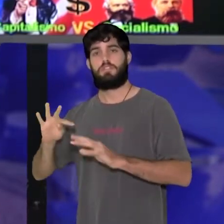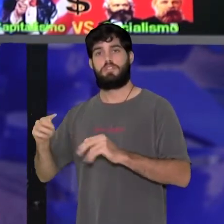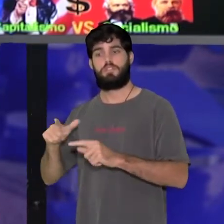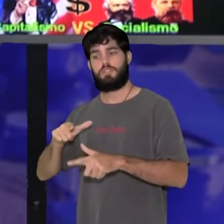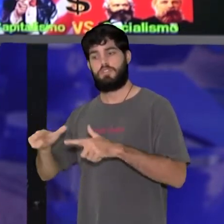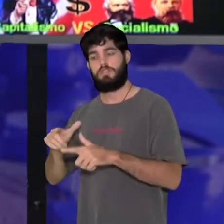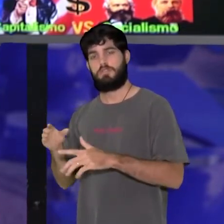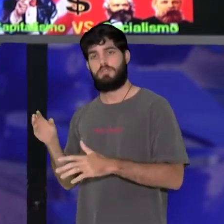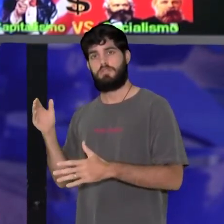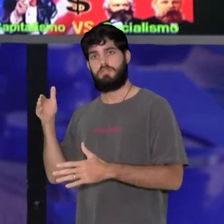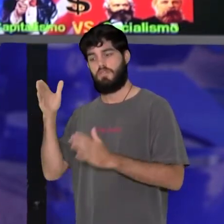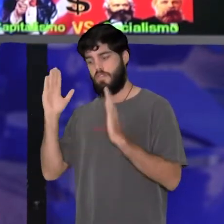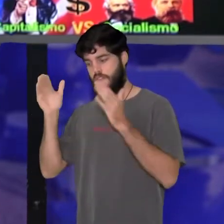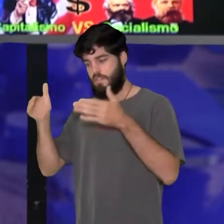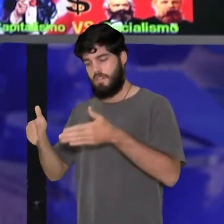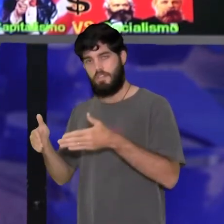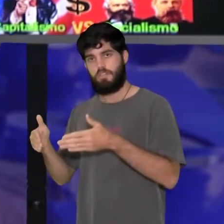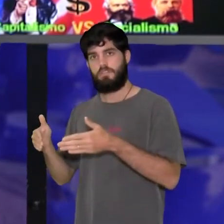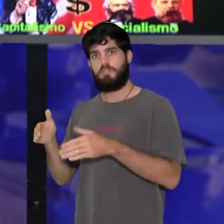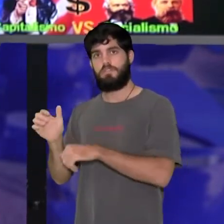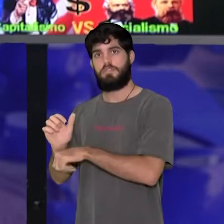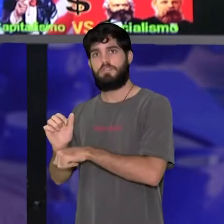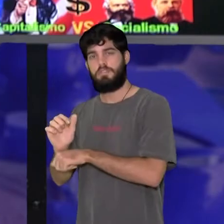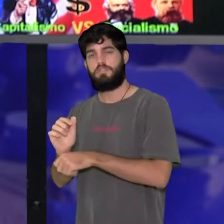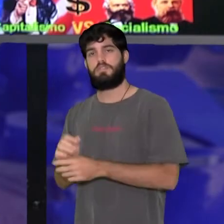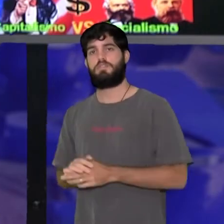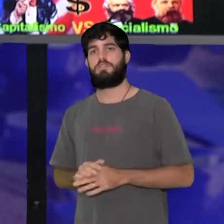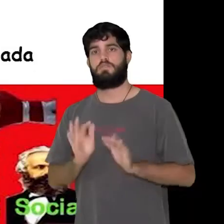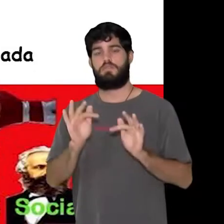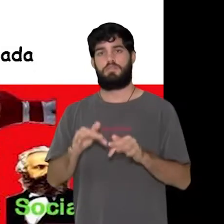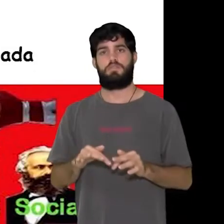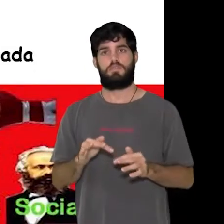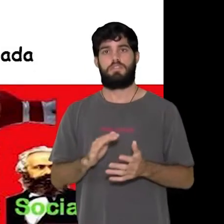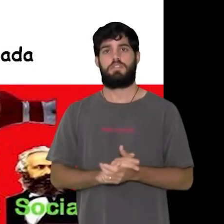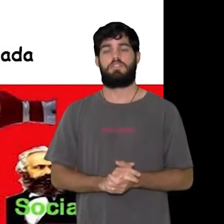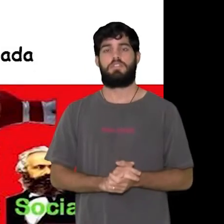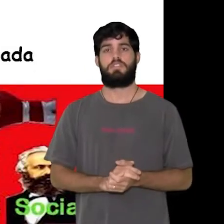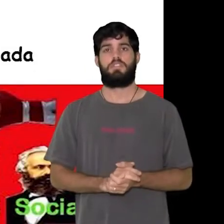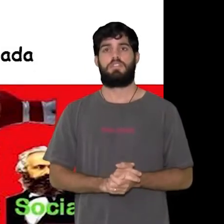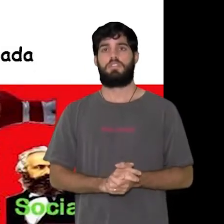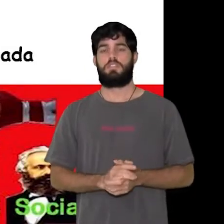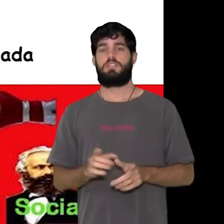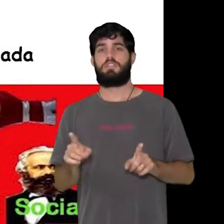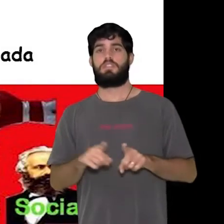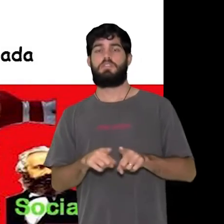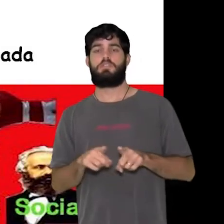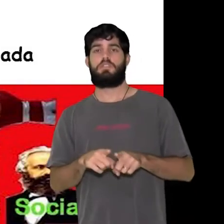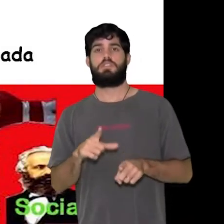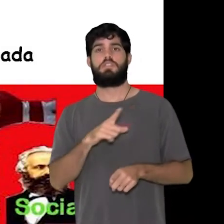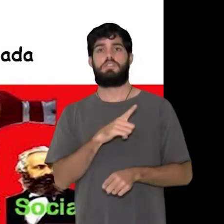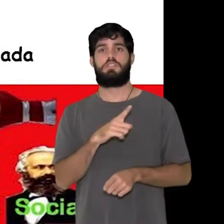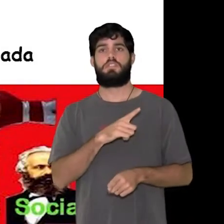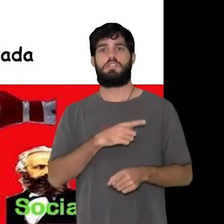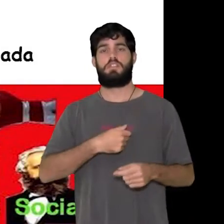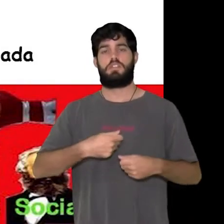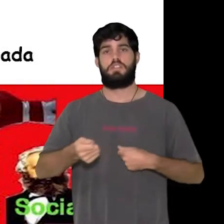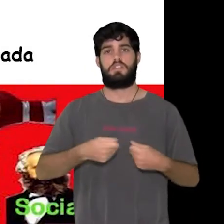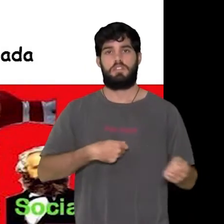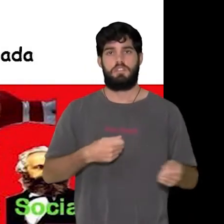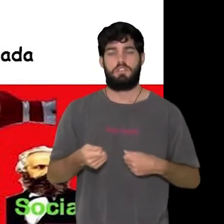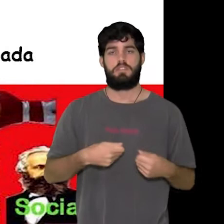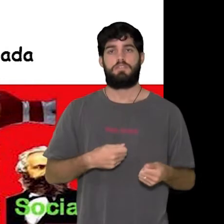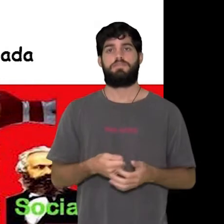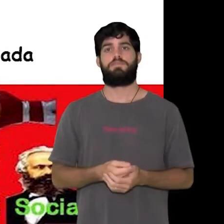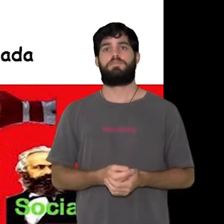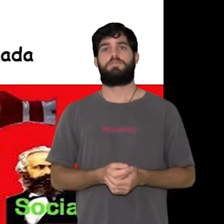o Estado, Por fim, no capitalismo, temos a economia de mercado, a famosa lei da oferta